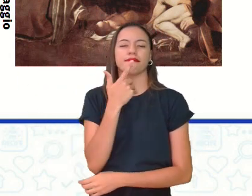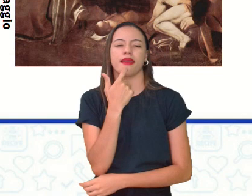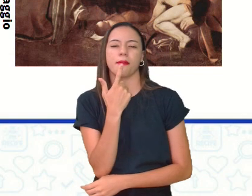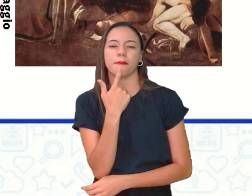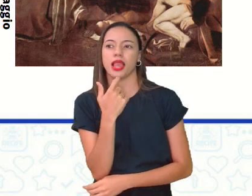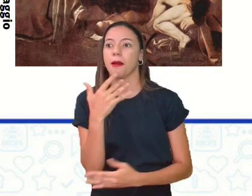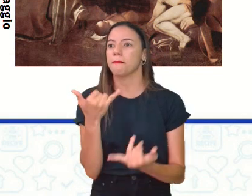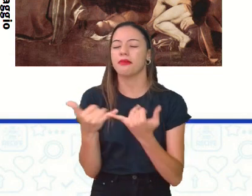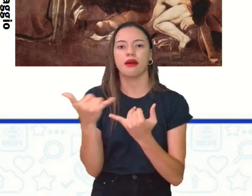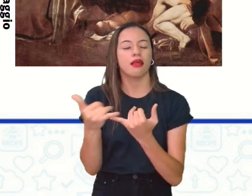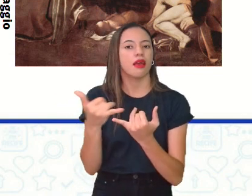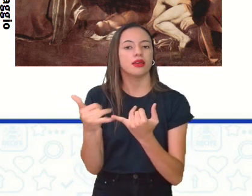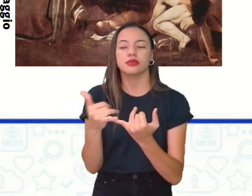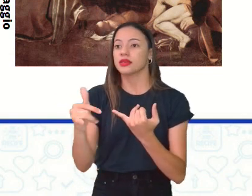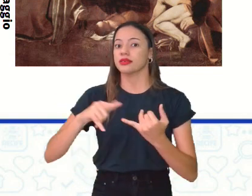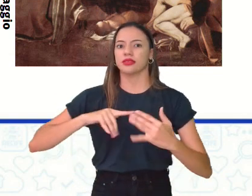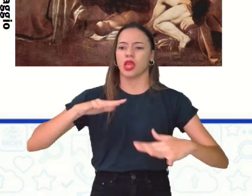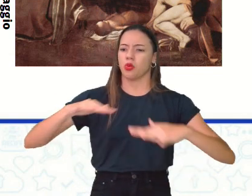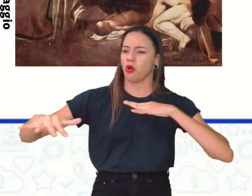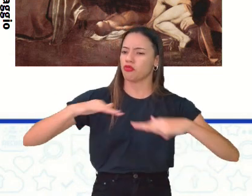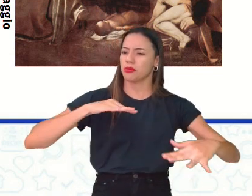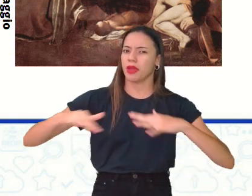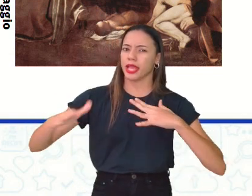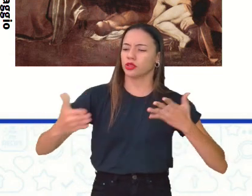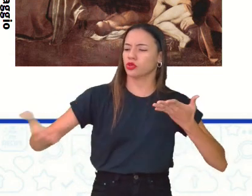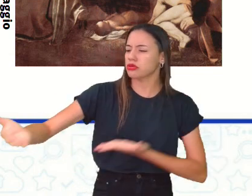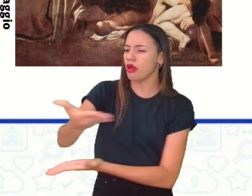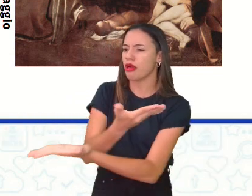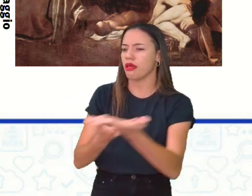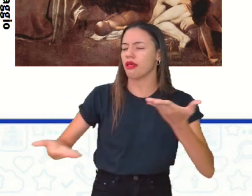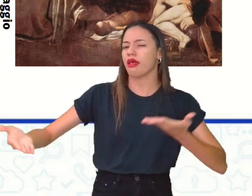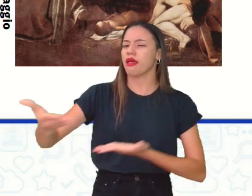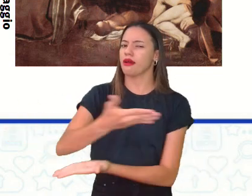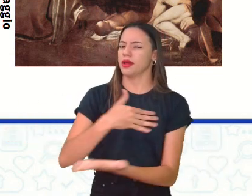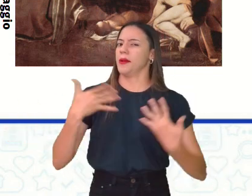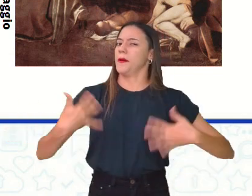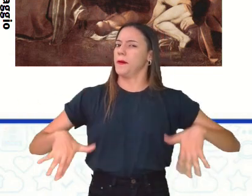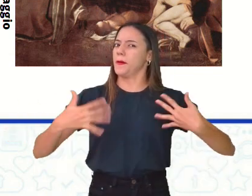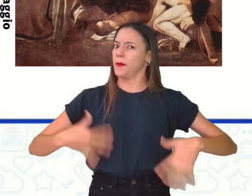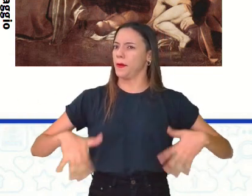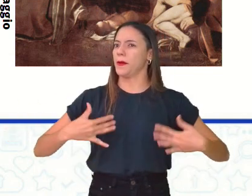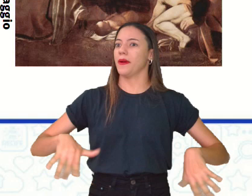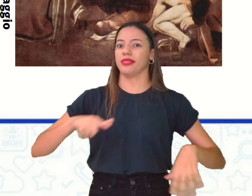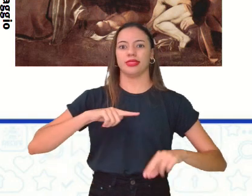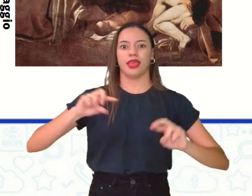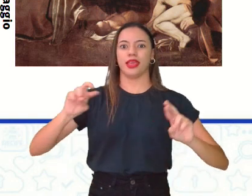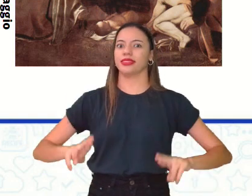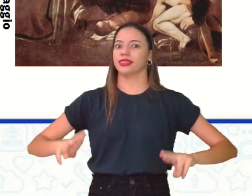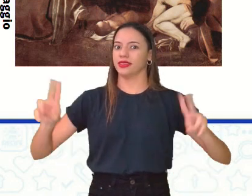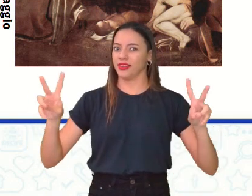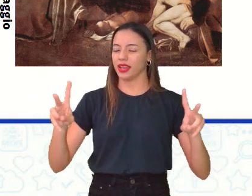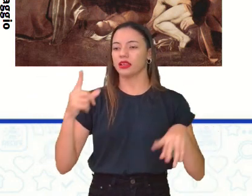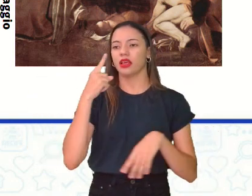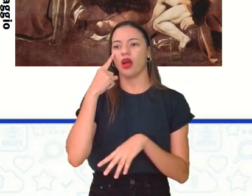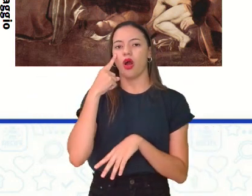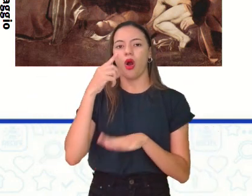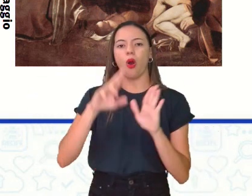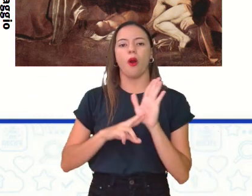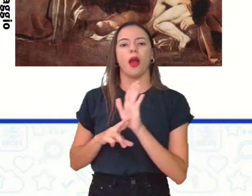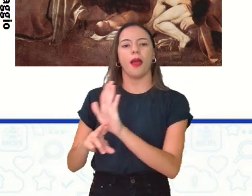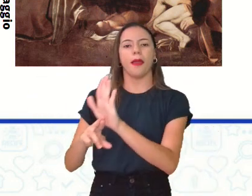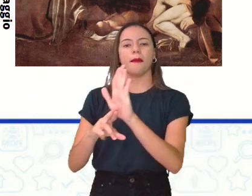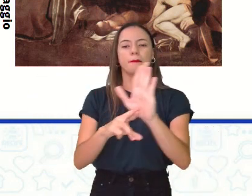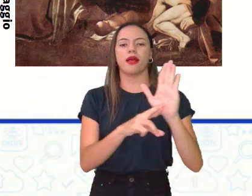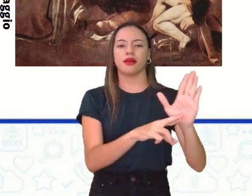se elas estivessem dialogando, então há toda uma diferença. Vocês estão vendo aí que são representações